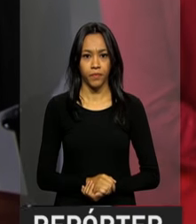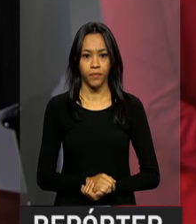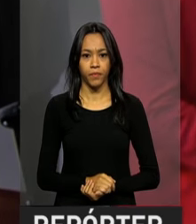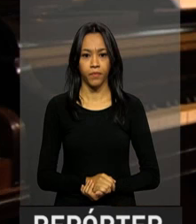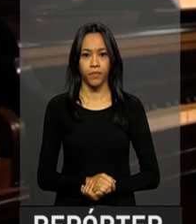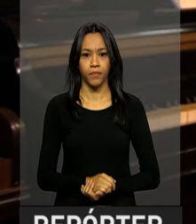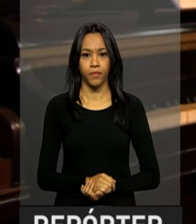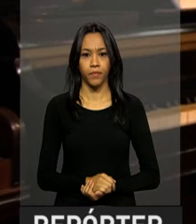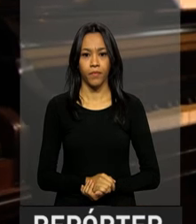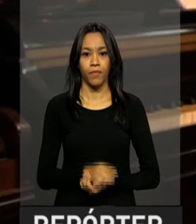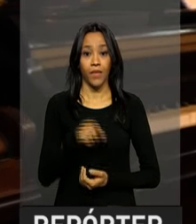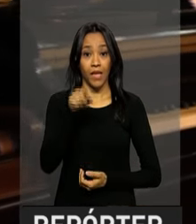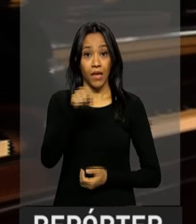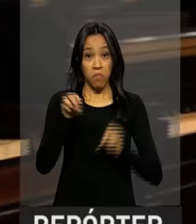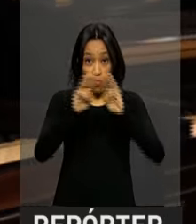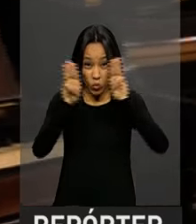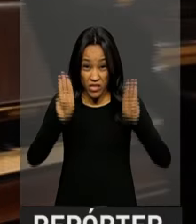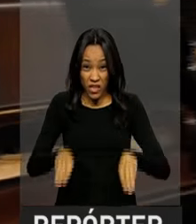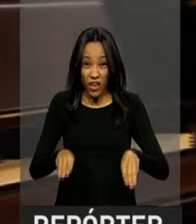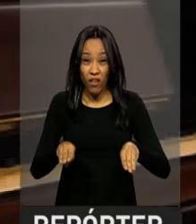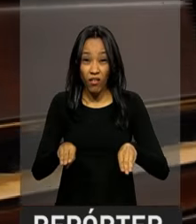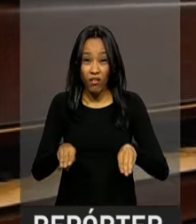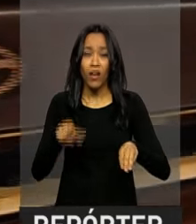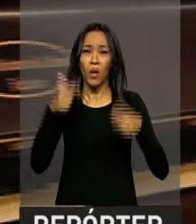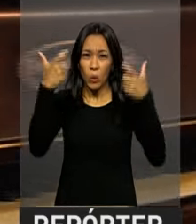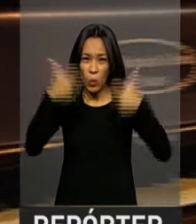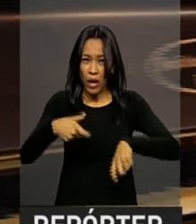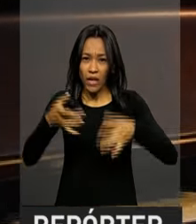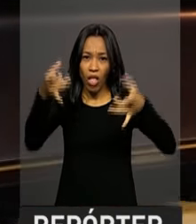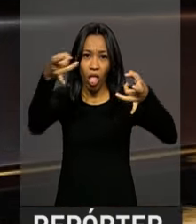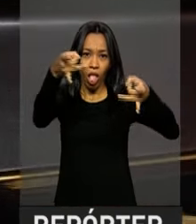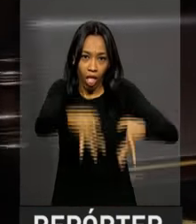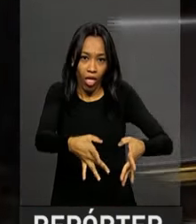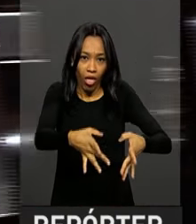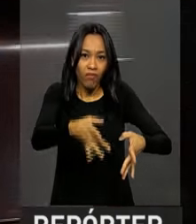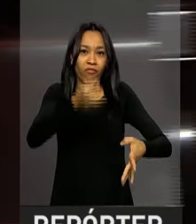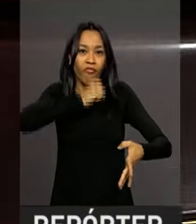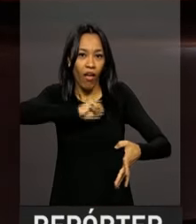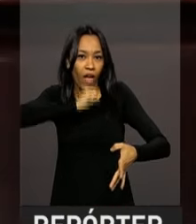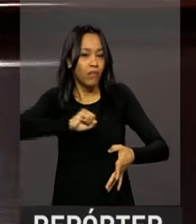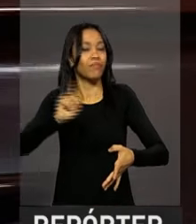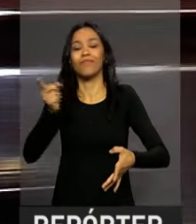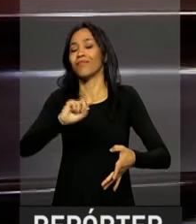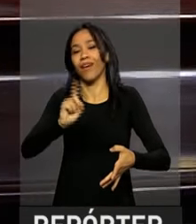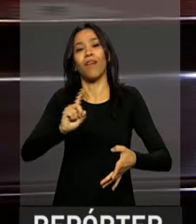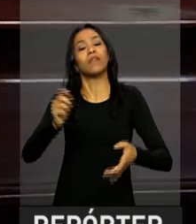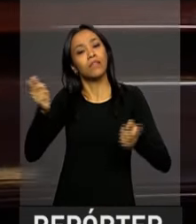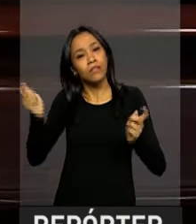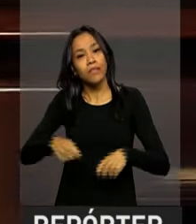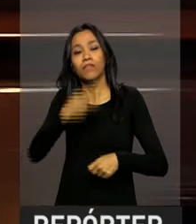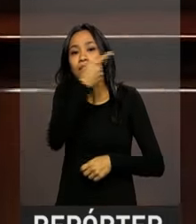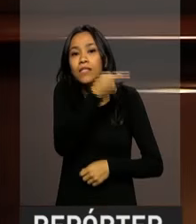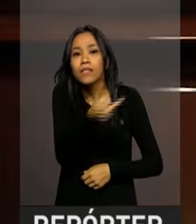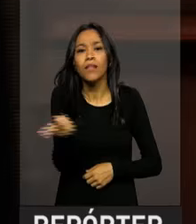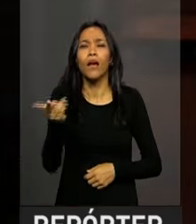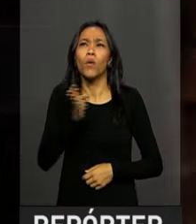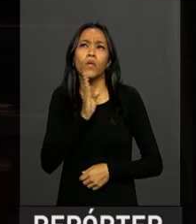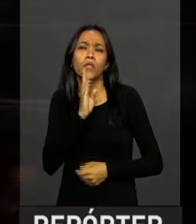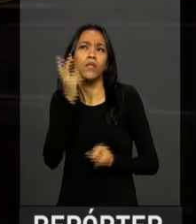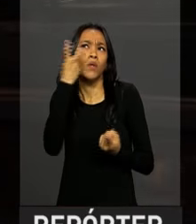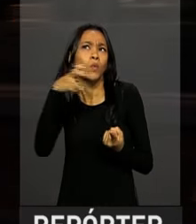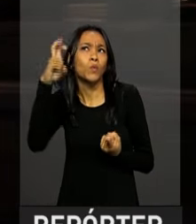duplo Museu lugar de e sem uso visitar um deles é a oportunidade de conhecer mais sobre a